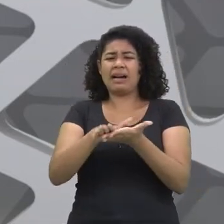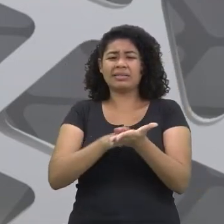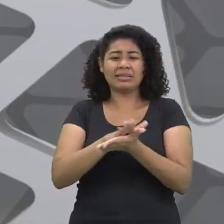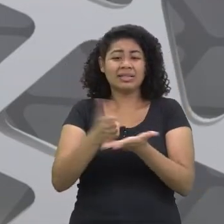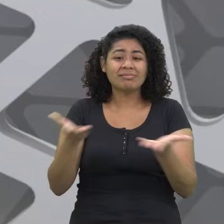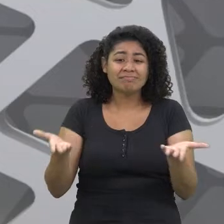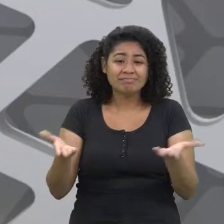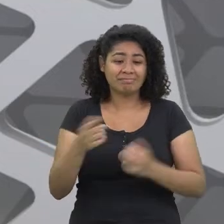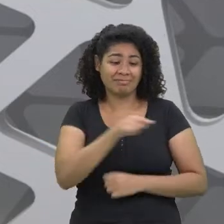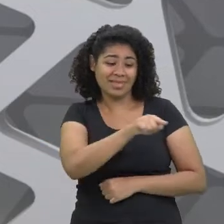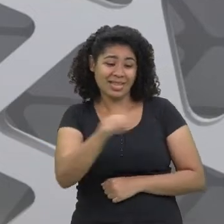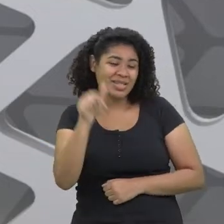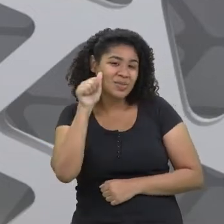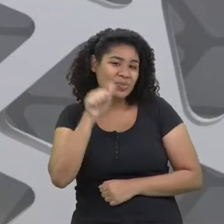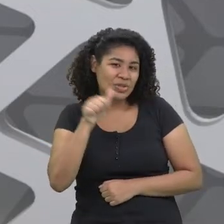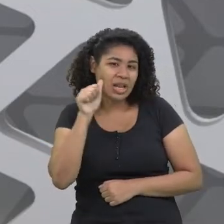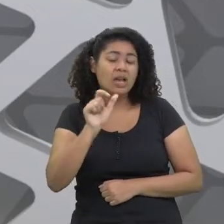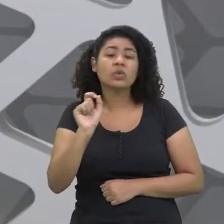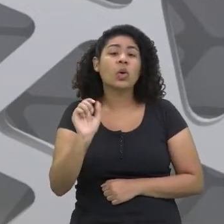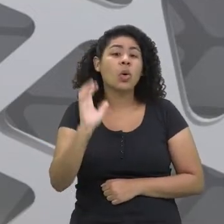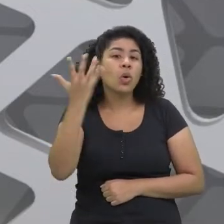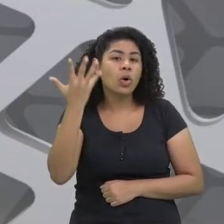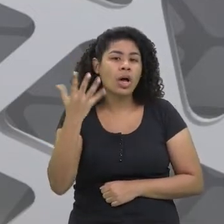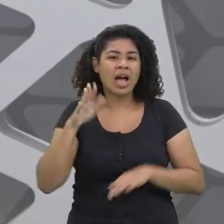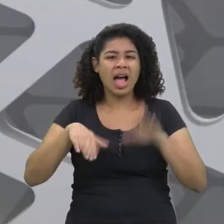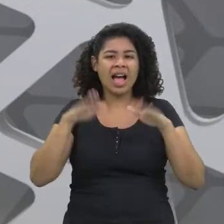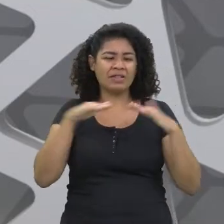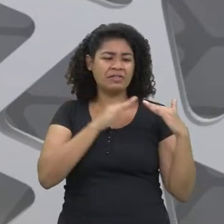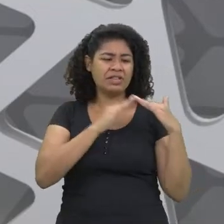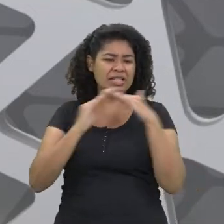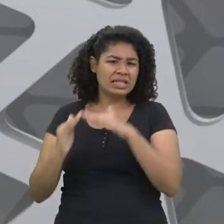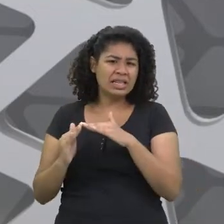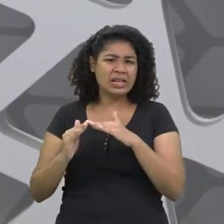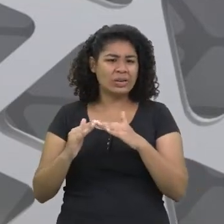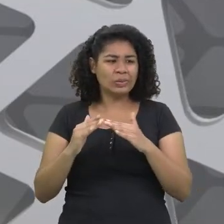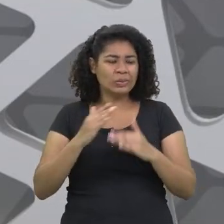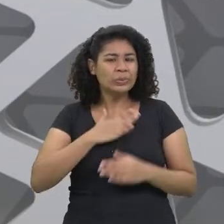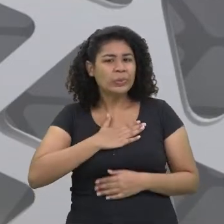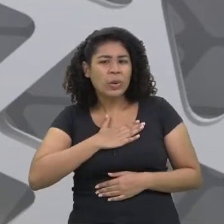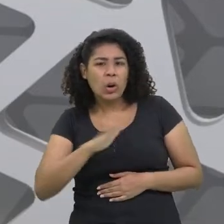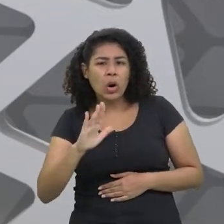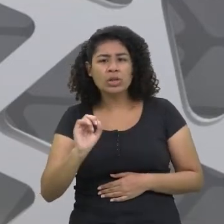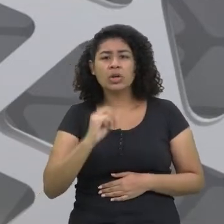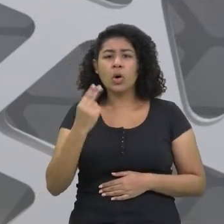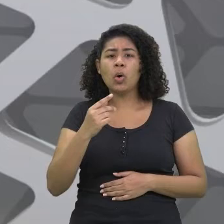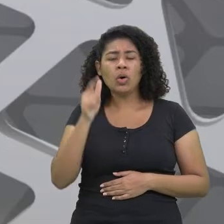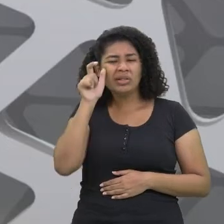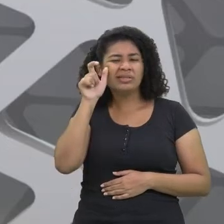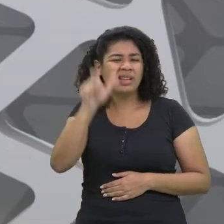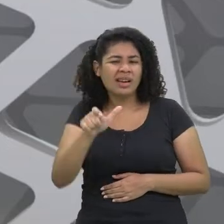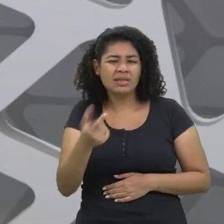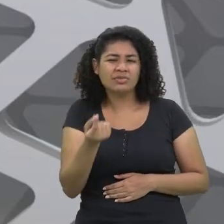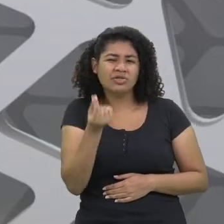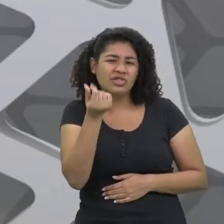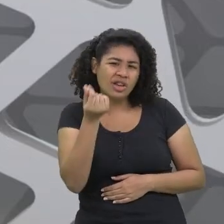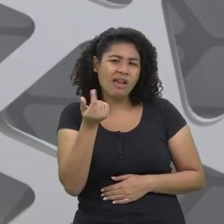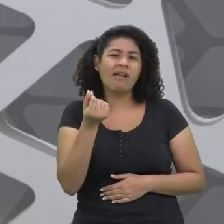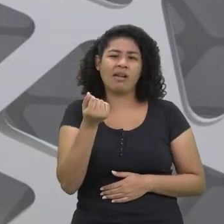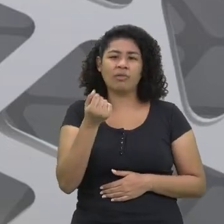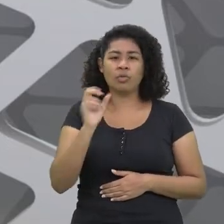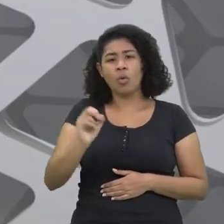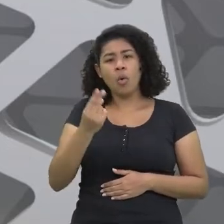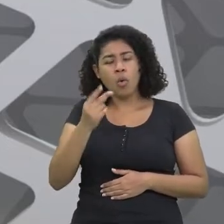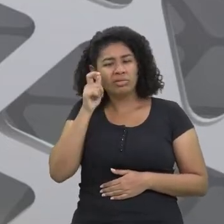Muitas vezes acontecia apenas de uma rixa de vizinhos ou por algum outro interesse econômico ou político estar associado a